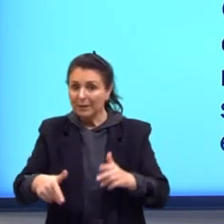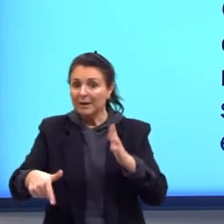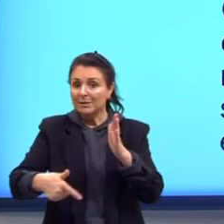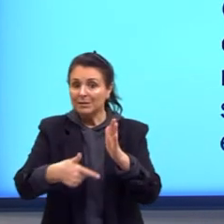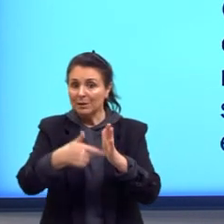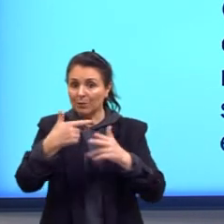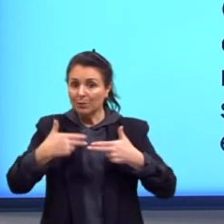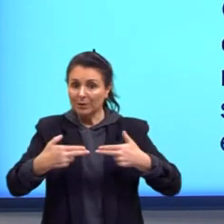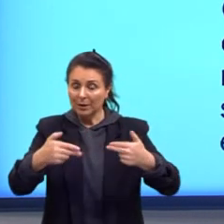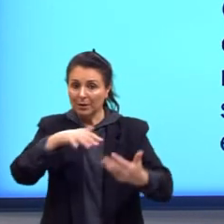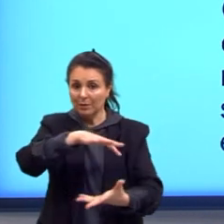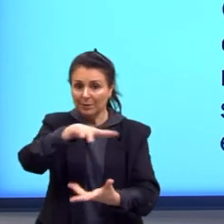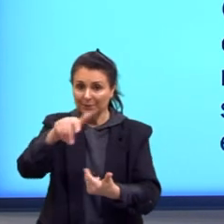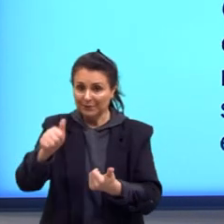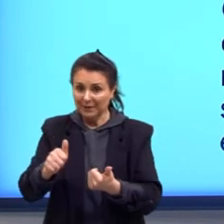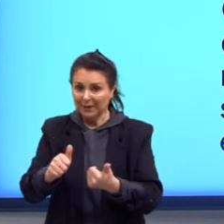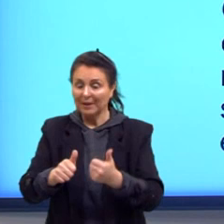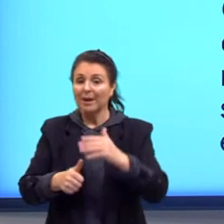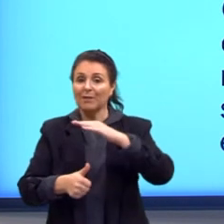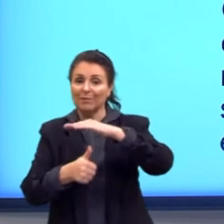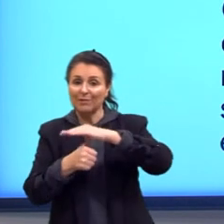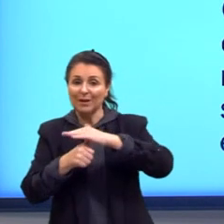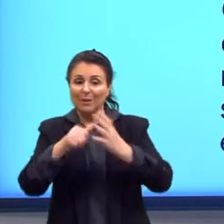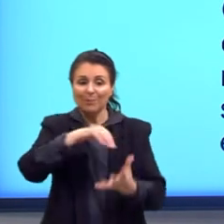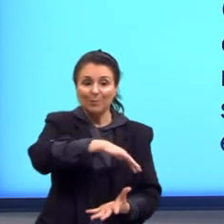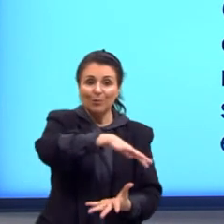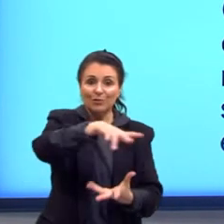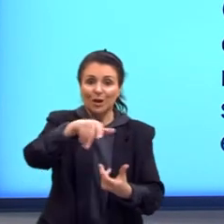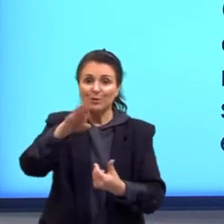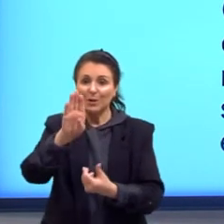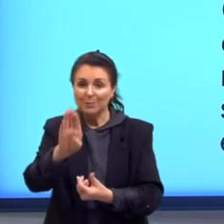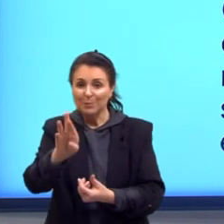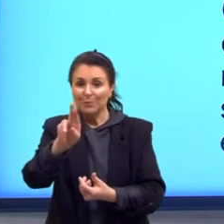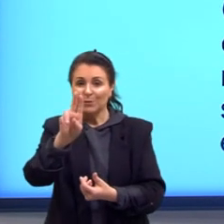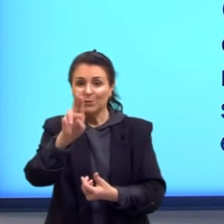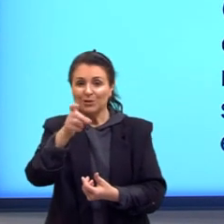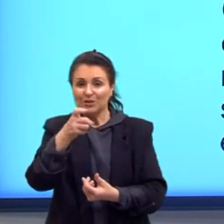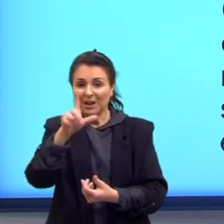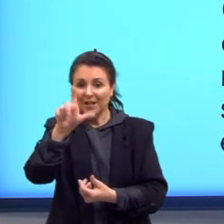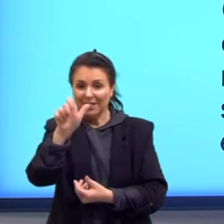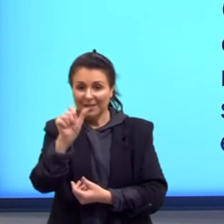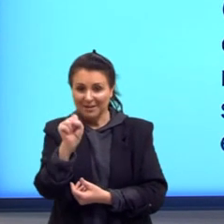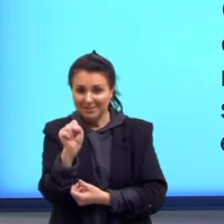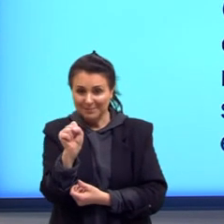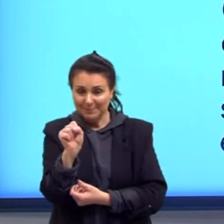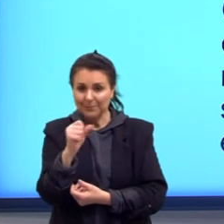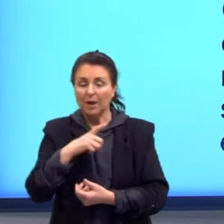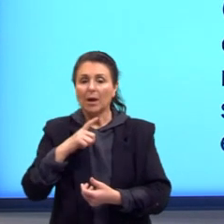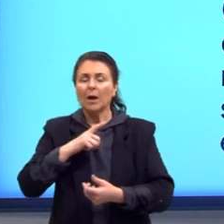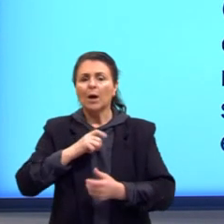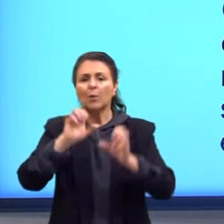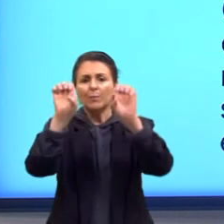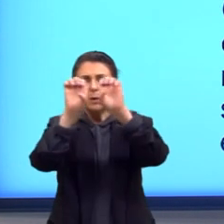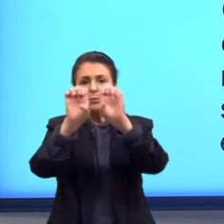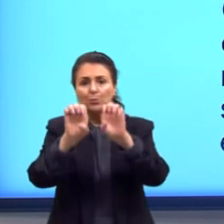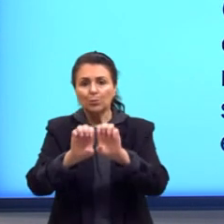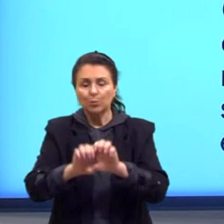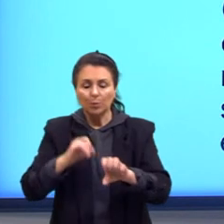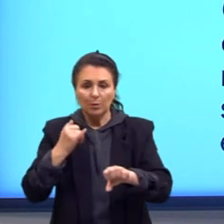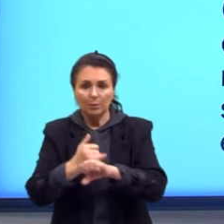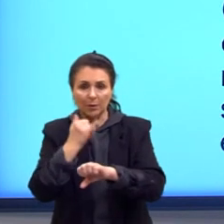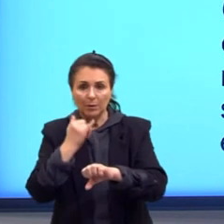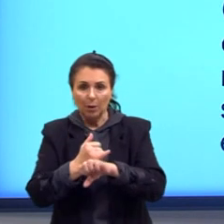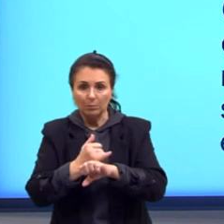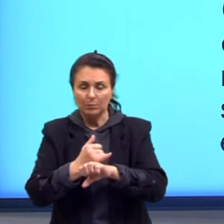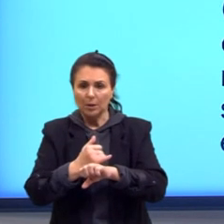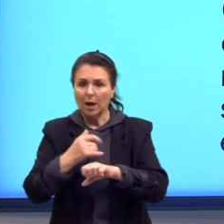chamada então de feira mundial de Bruxelas trata-se de uma estrutura metálica construída no formato de um